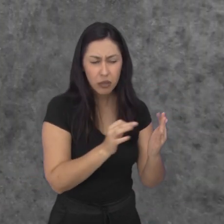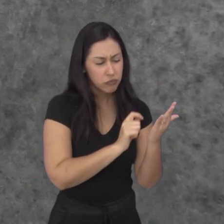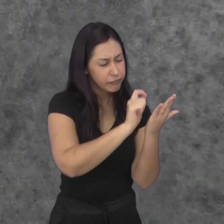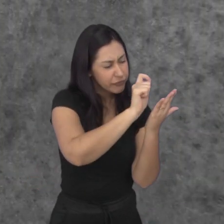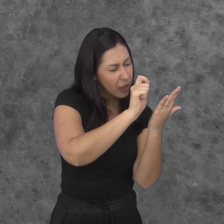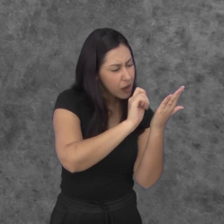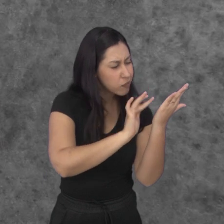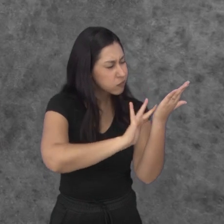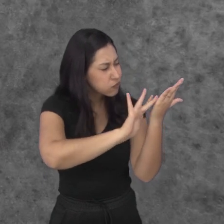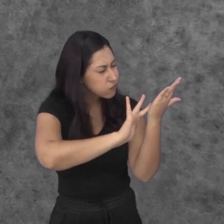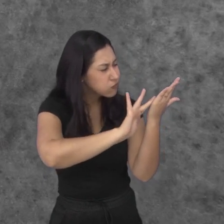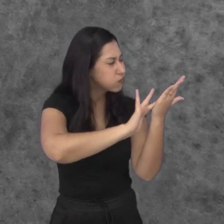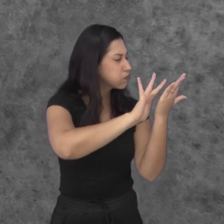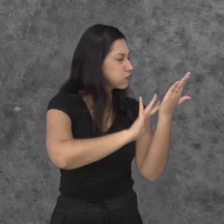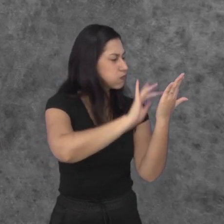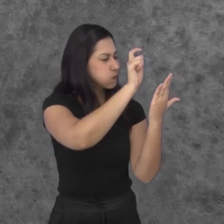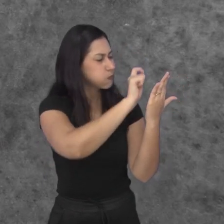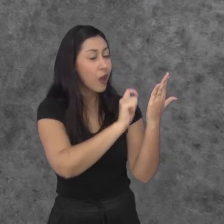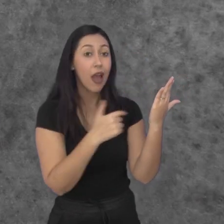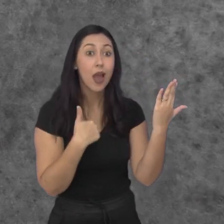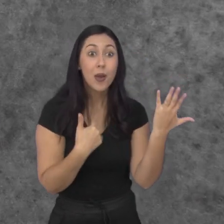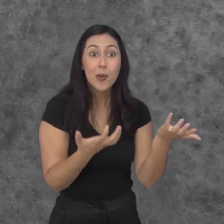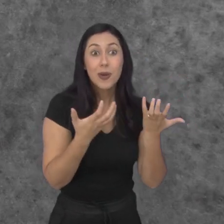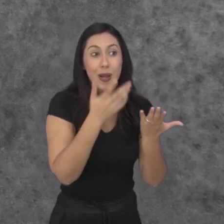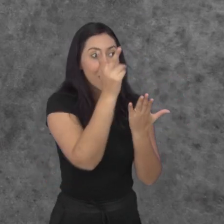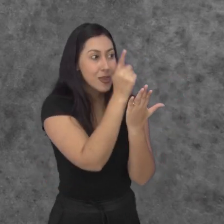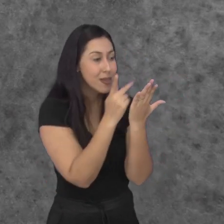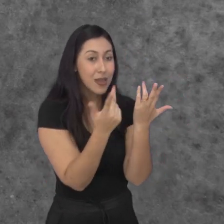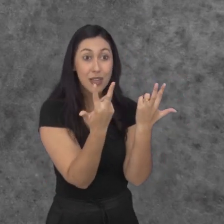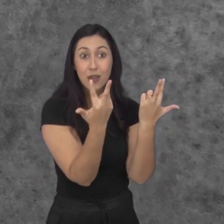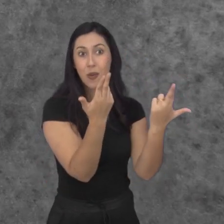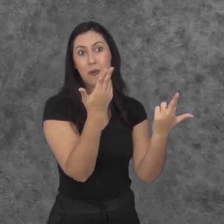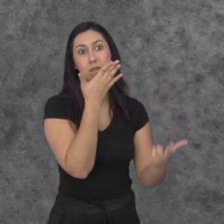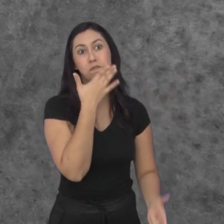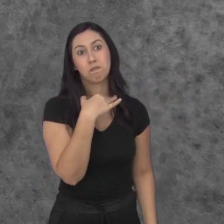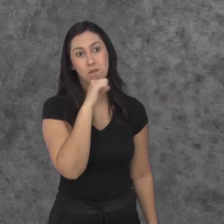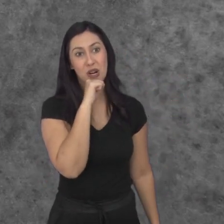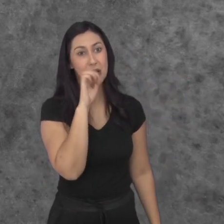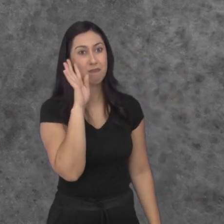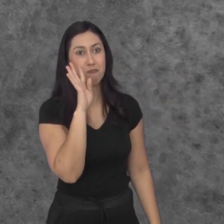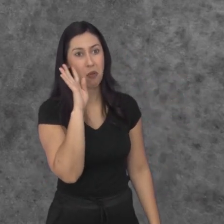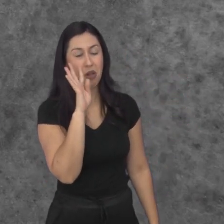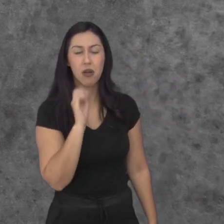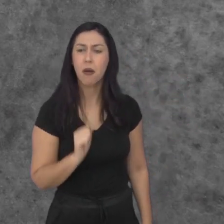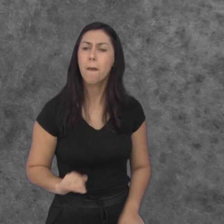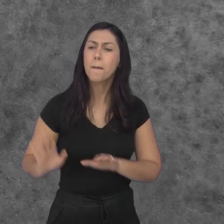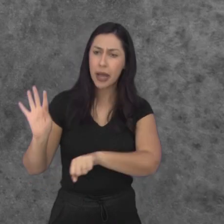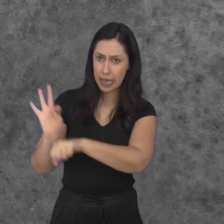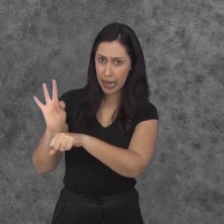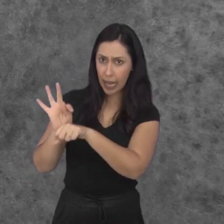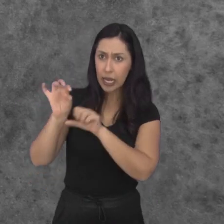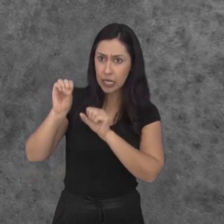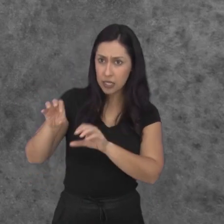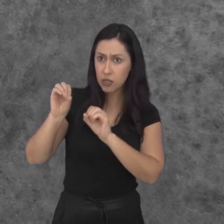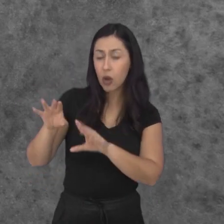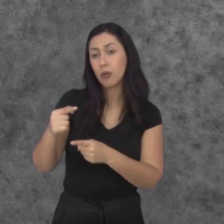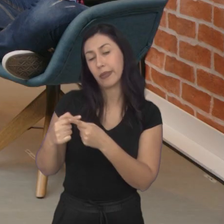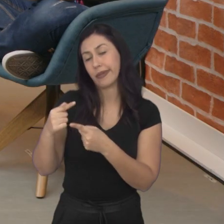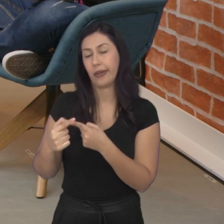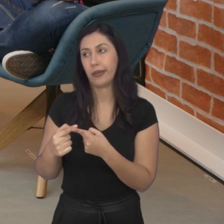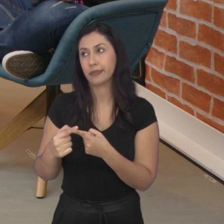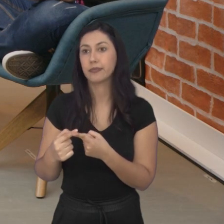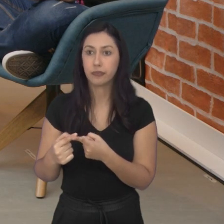menos, sendo o cara que tem desenhos legais, e eu queria ter desenhos legais assim em algum momento. E ele tinha técnica para te passar, porque isso que você falou, é